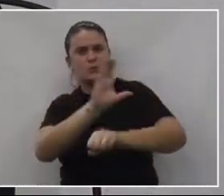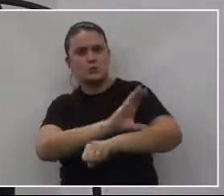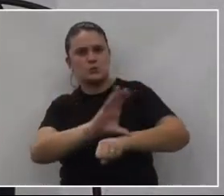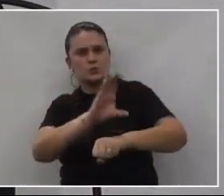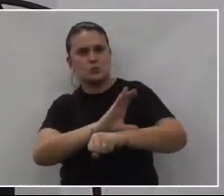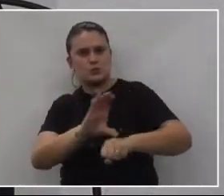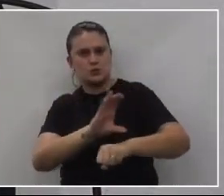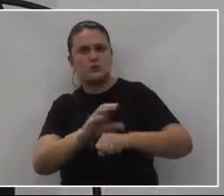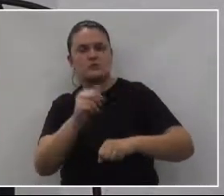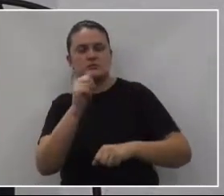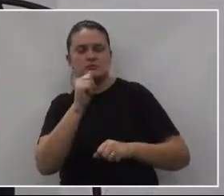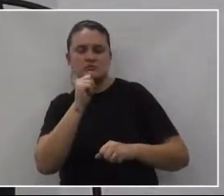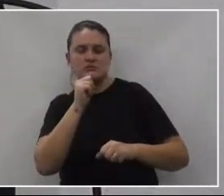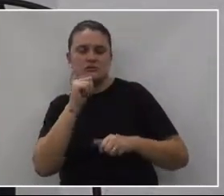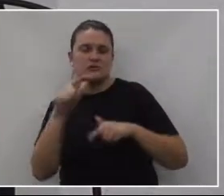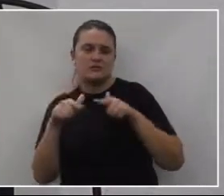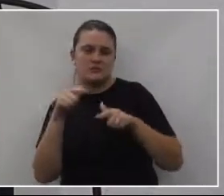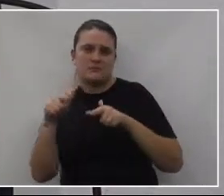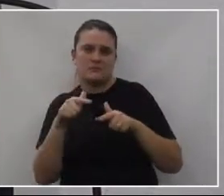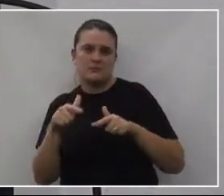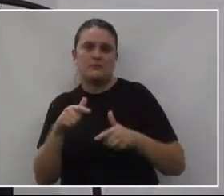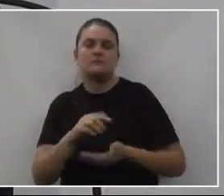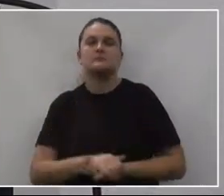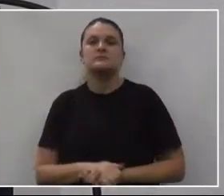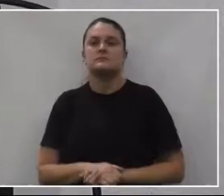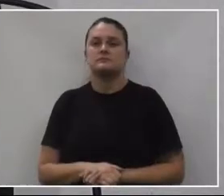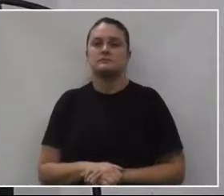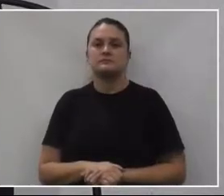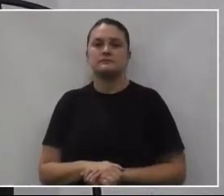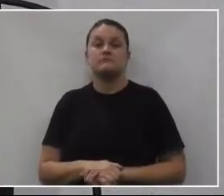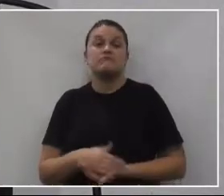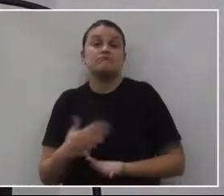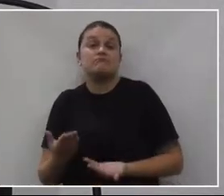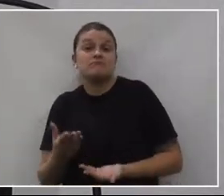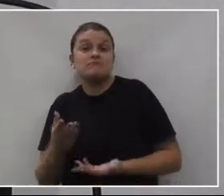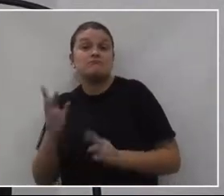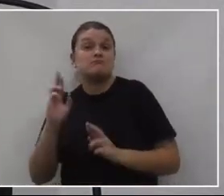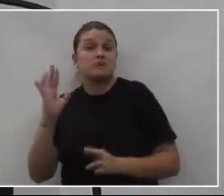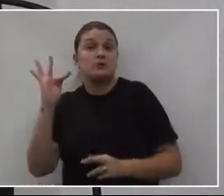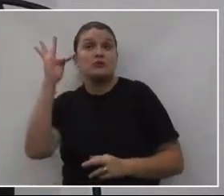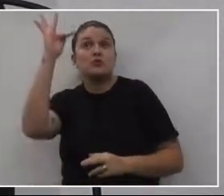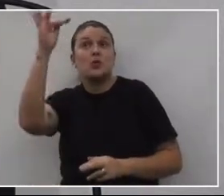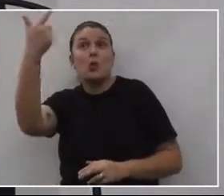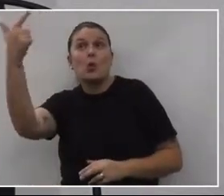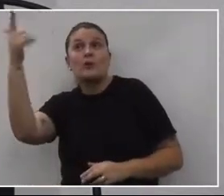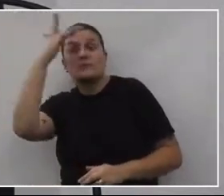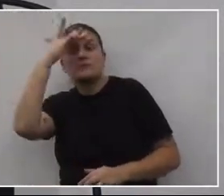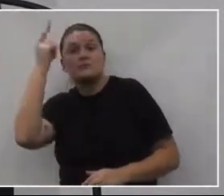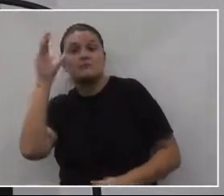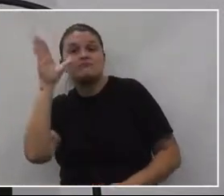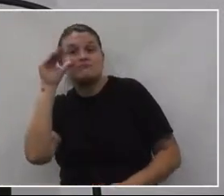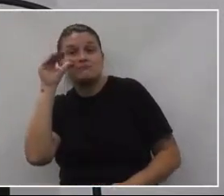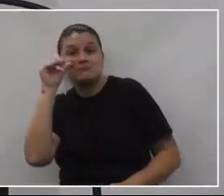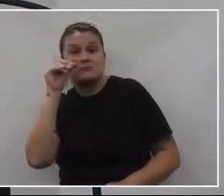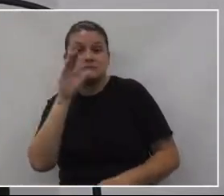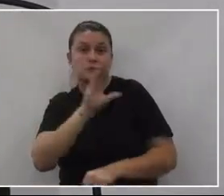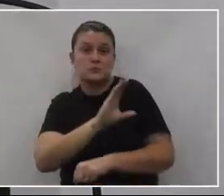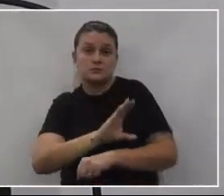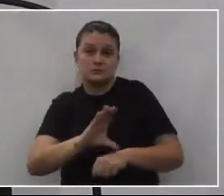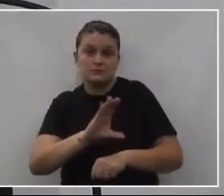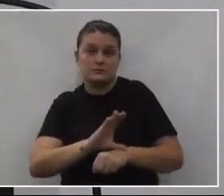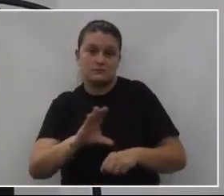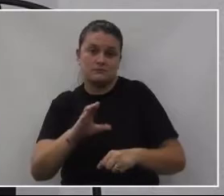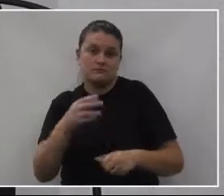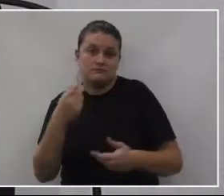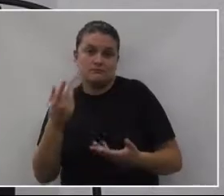juízes da ativa, já que estão na carreira, juízes desembargadores. Quem sabe a gente não consegue também que outros juízes que cheguem à cúpula do tribunal possam